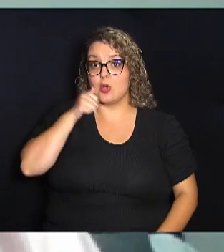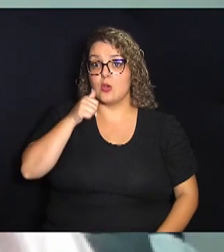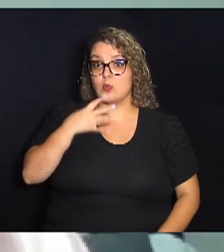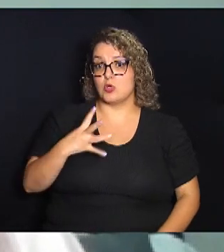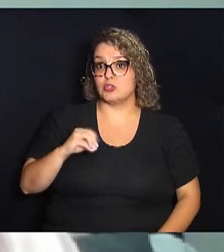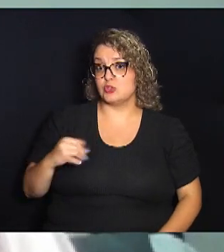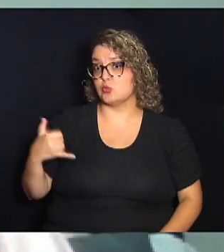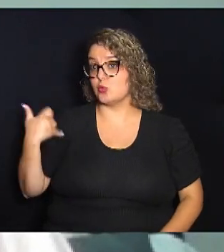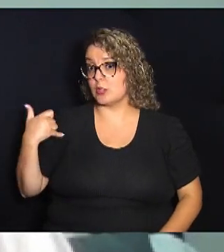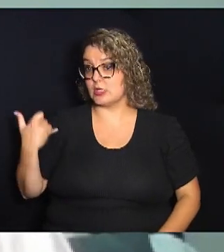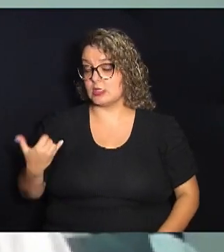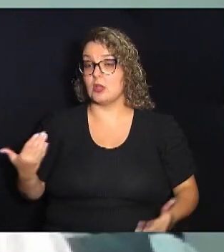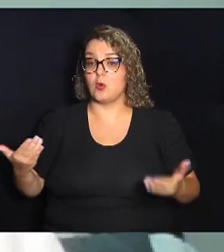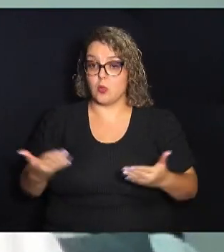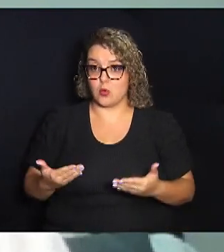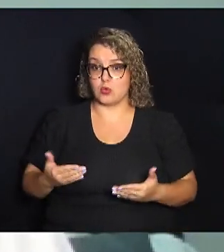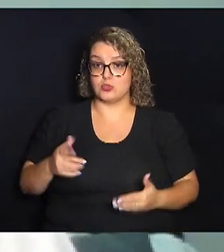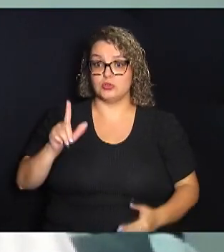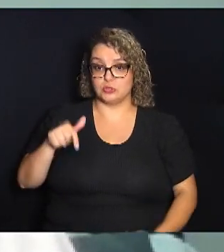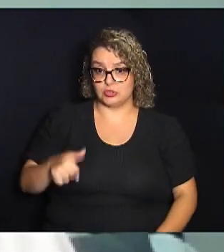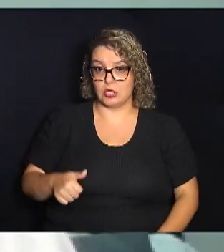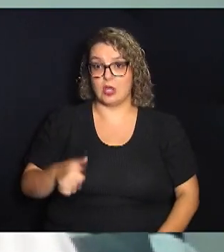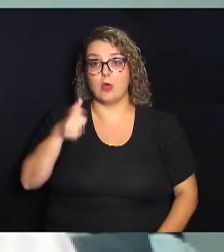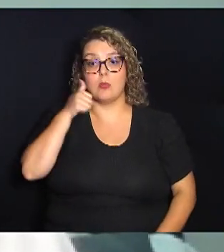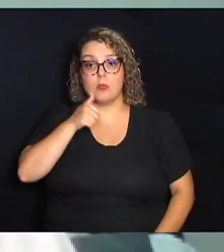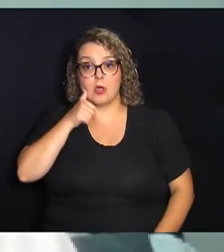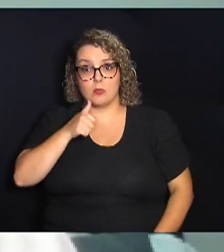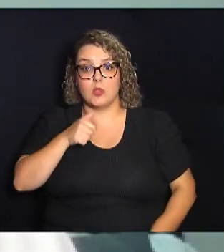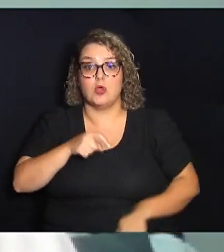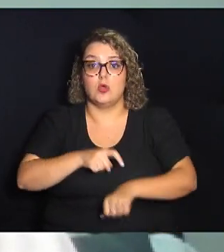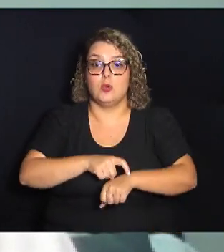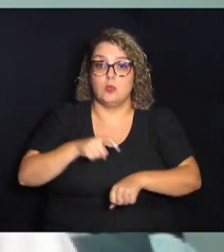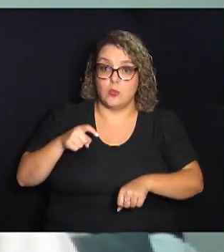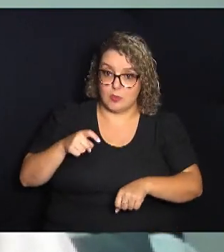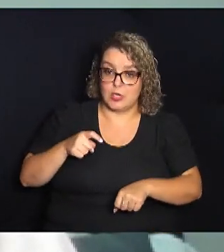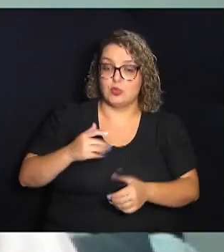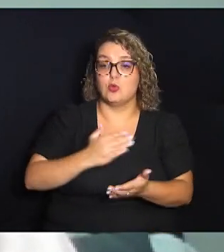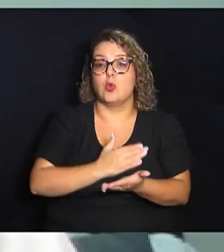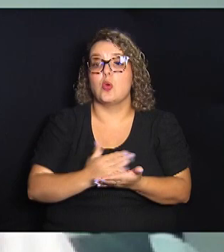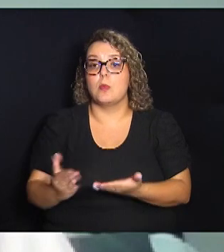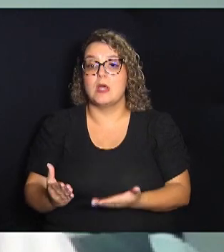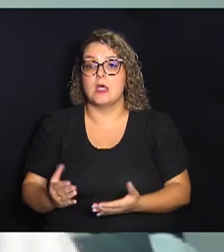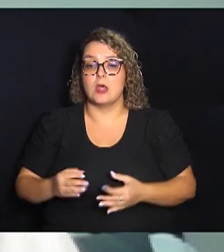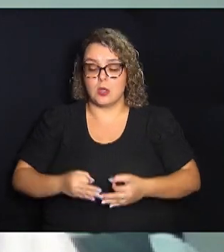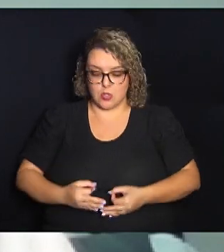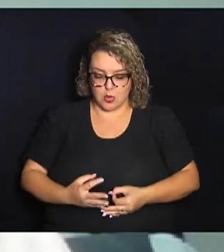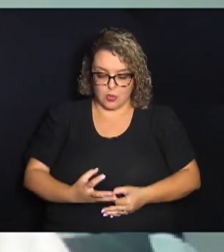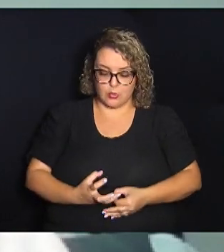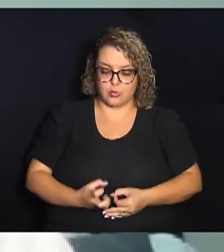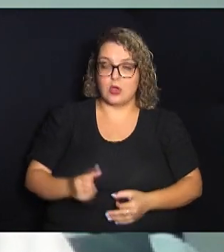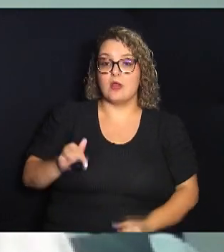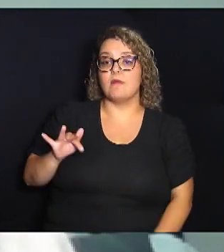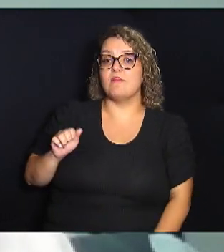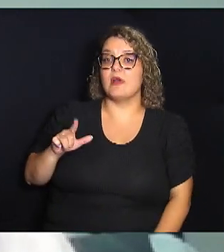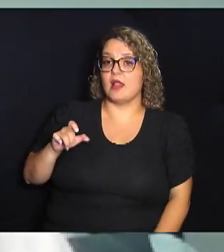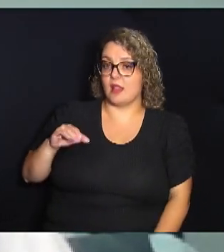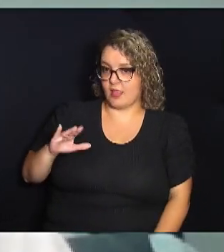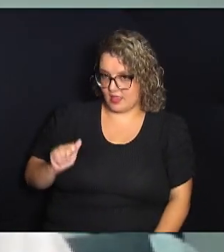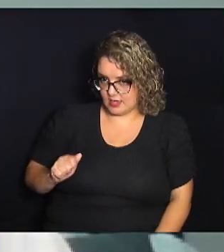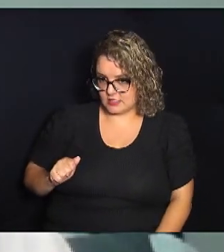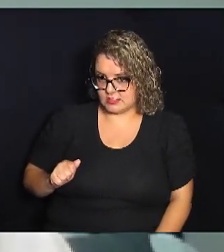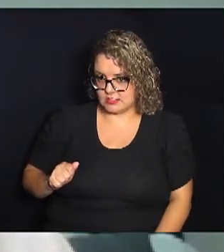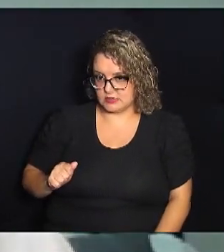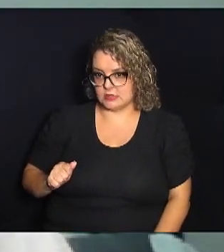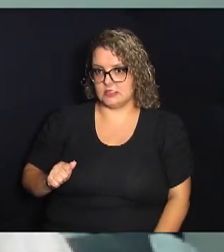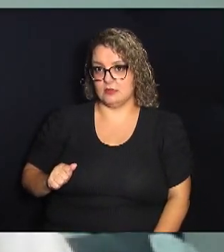hoje, Ana, é uma mulher que, no período que ela começa a ter falência ovariana, é exatamente a fase que ela está